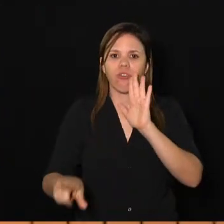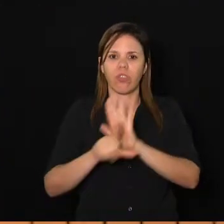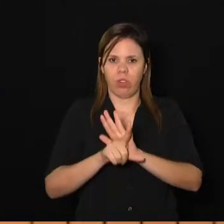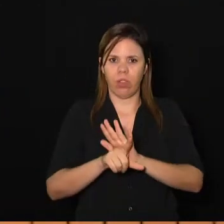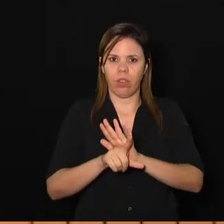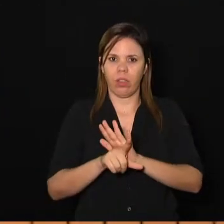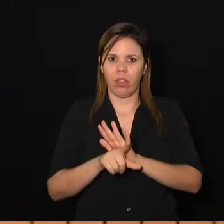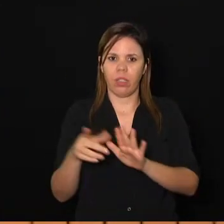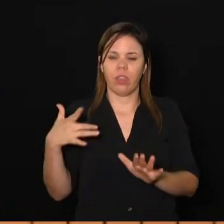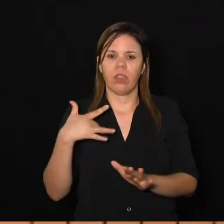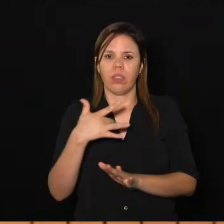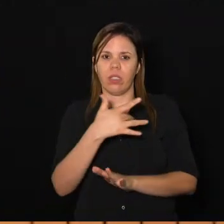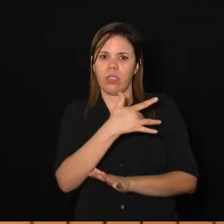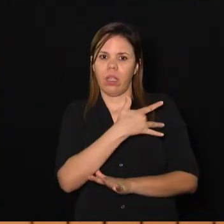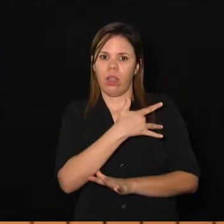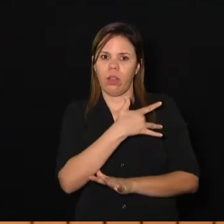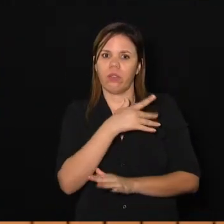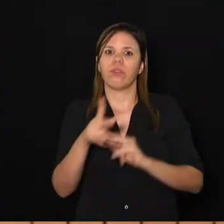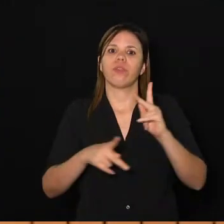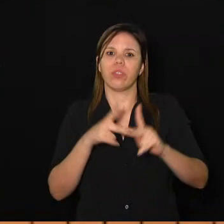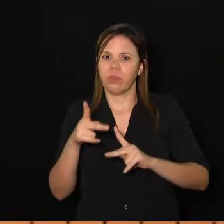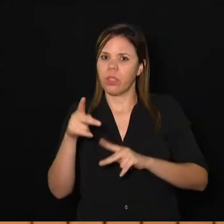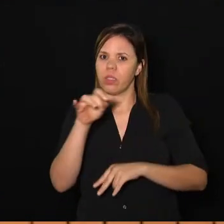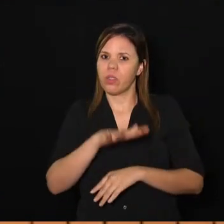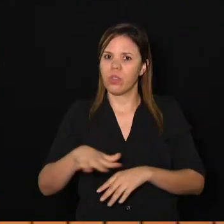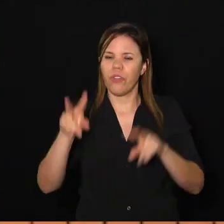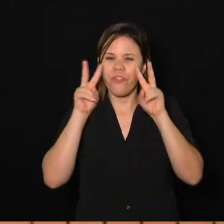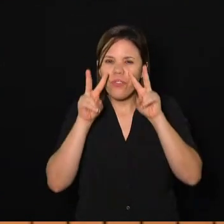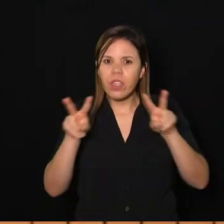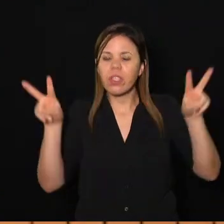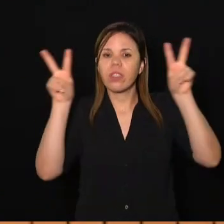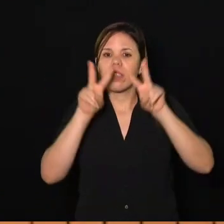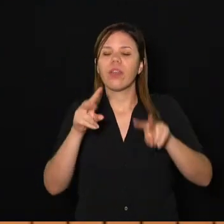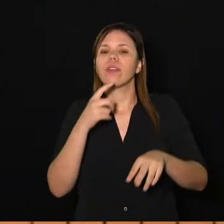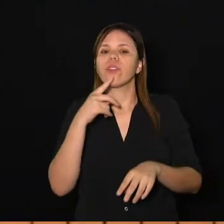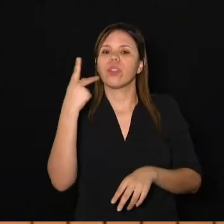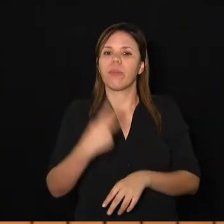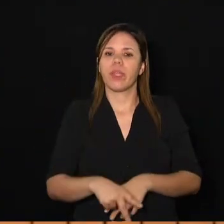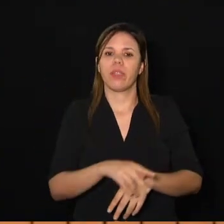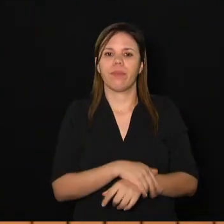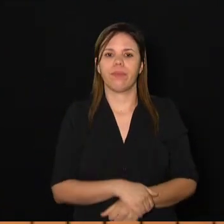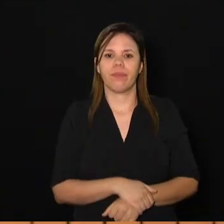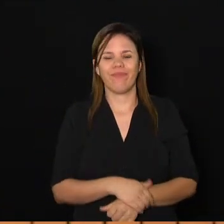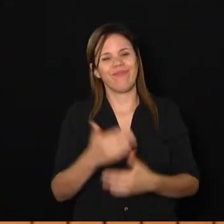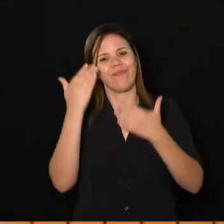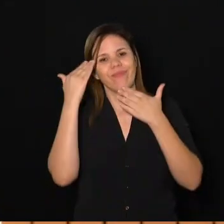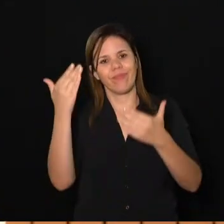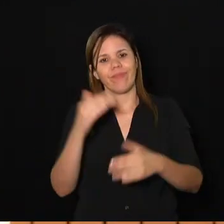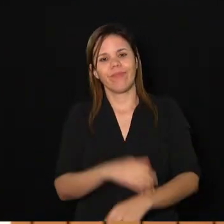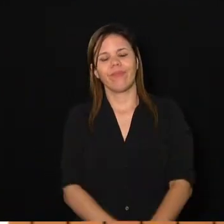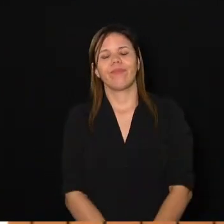saúde da população visual de Campinas muito obrigado